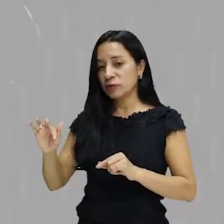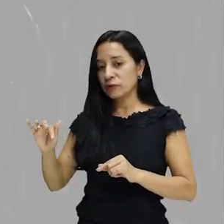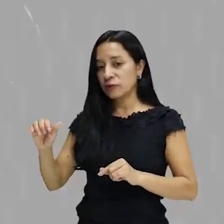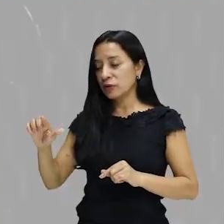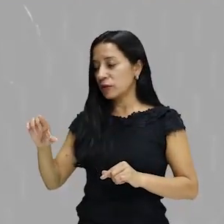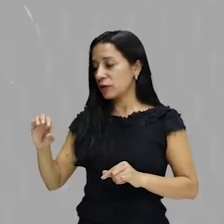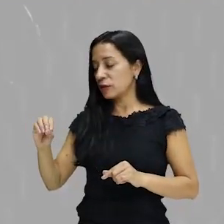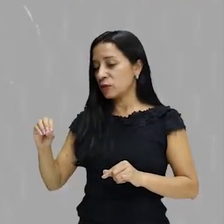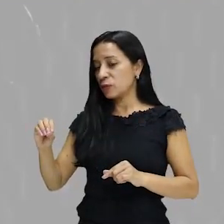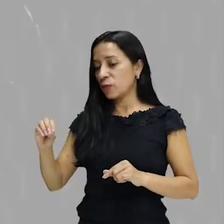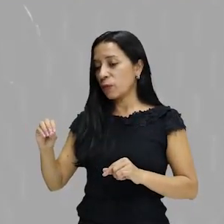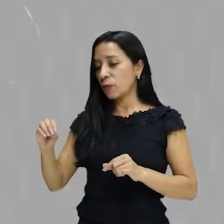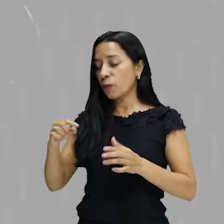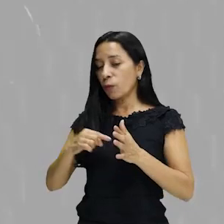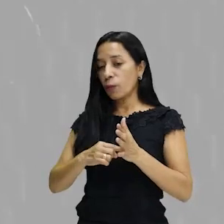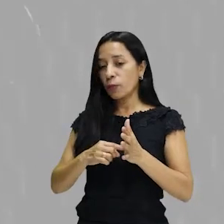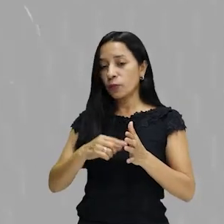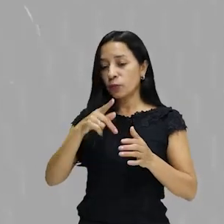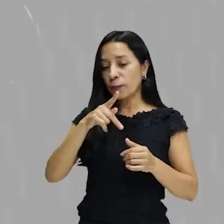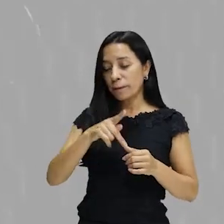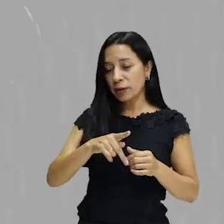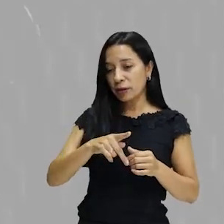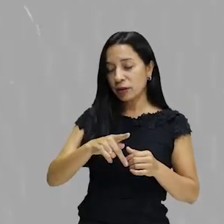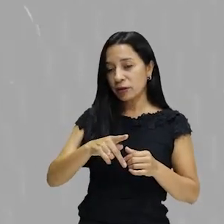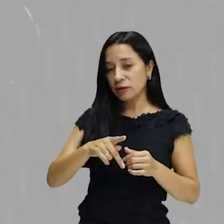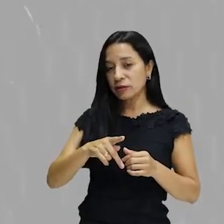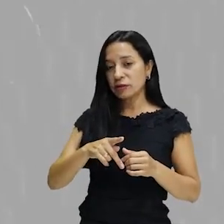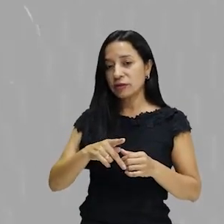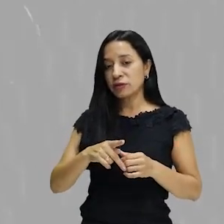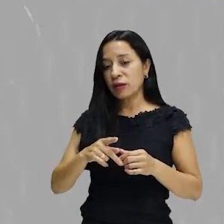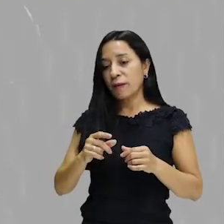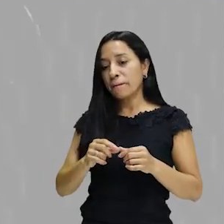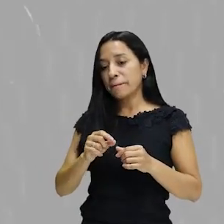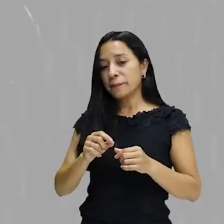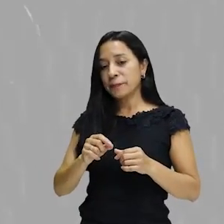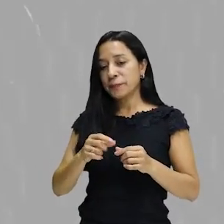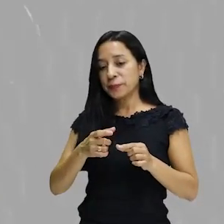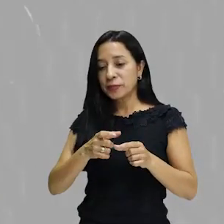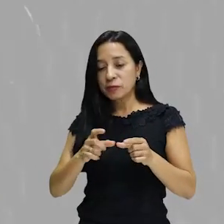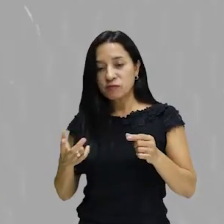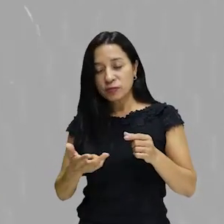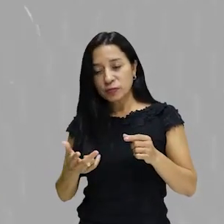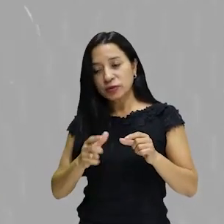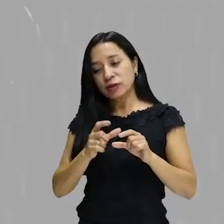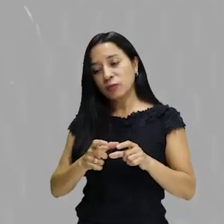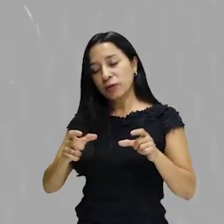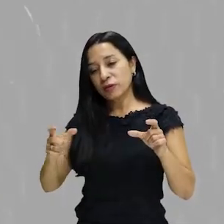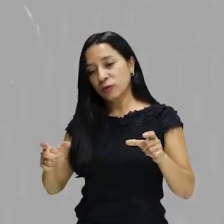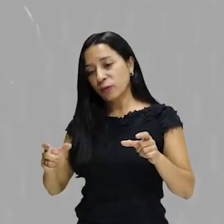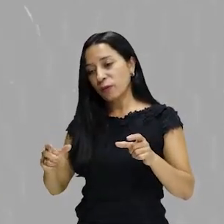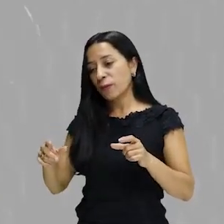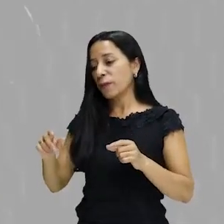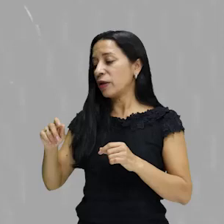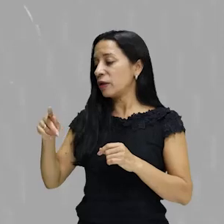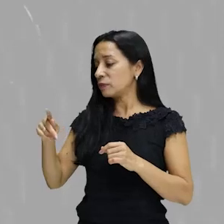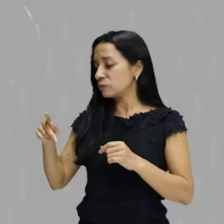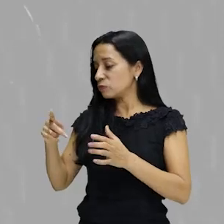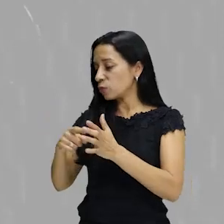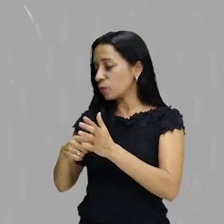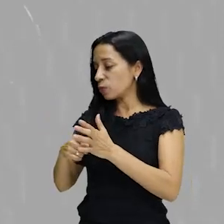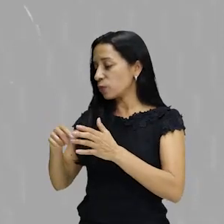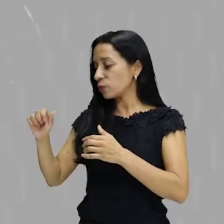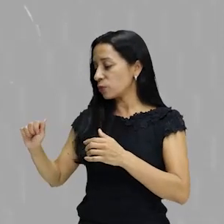que é do periélio, a velocidade maior, no ponto A, que é o afélio, a velocidade é menor, tá ok? Então,